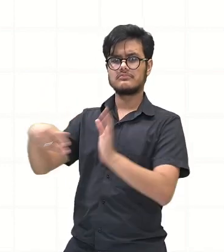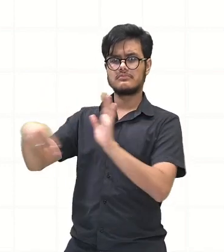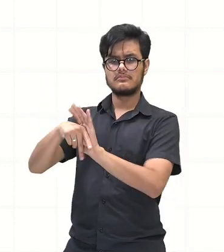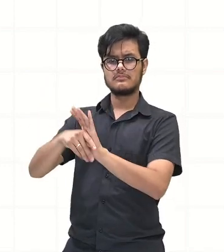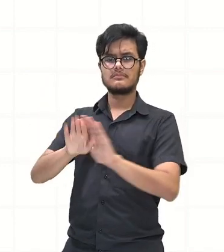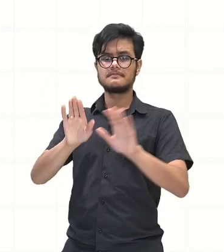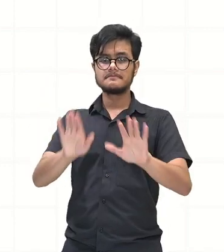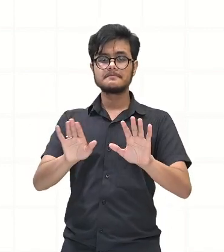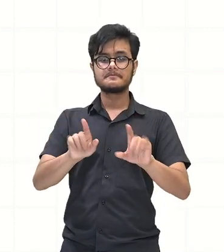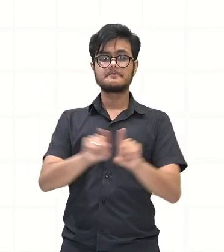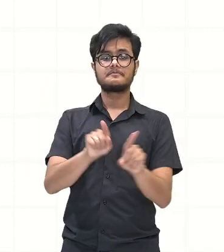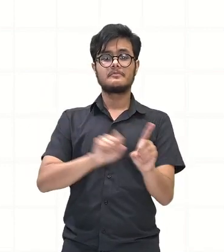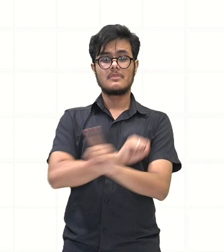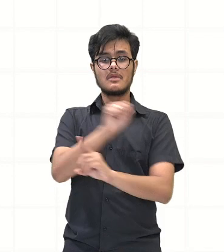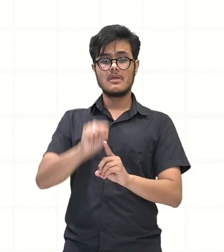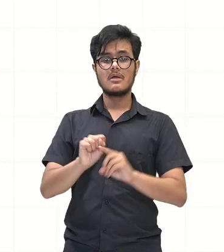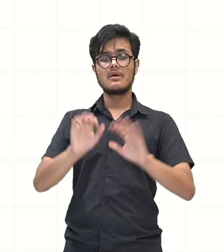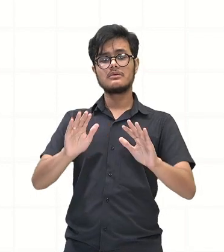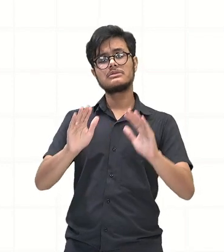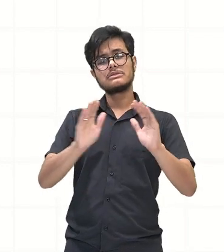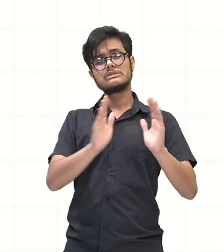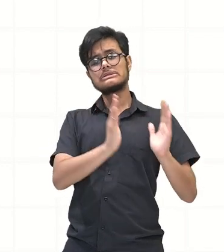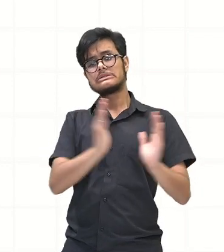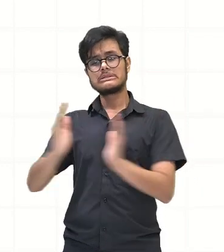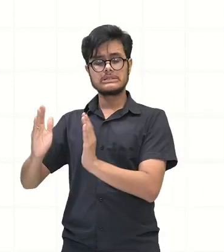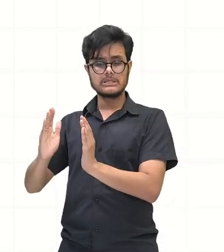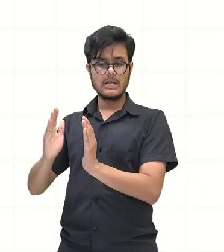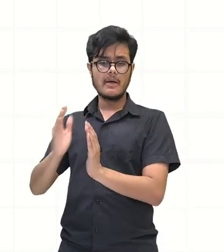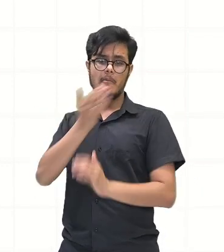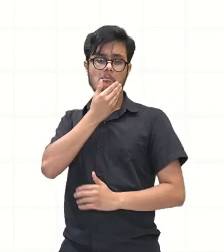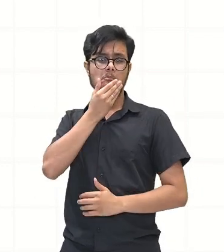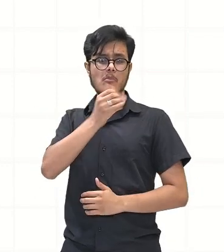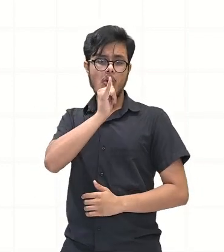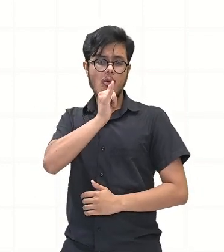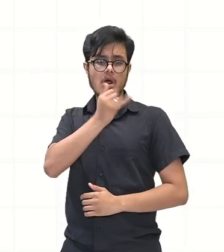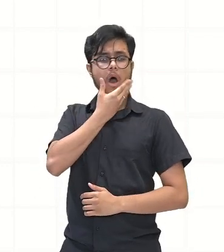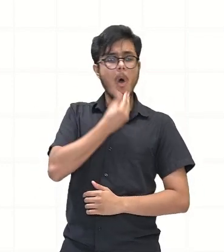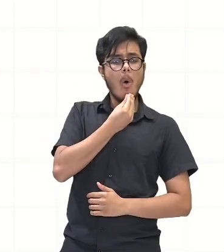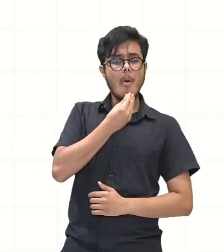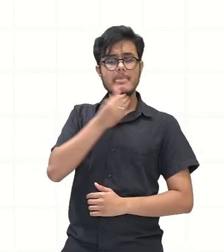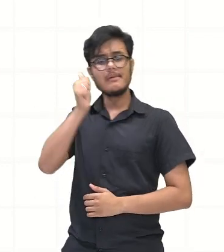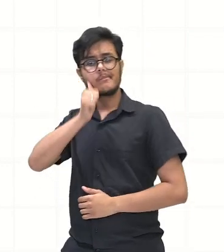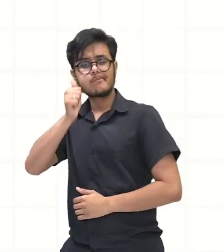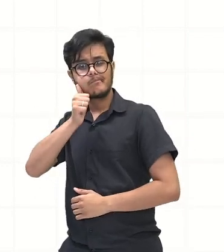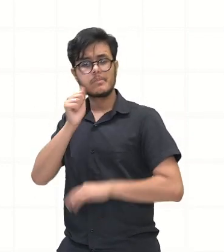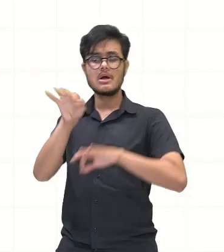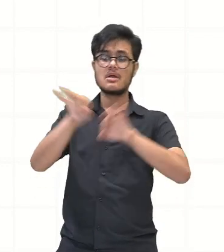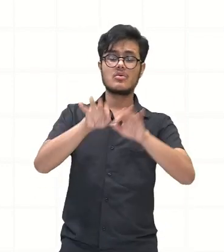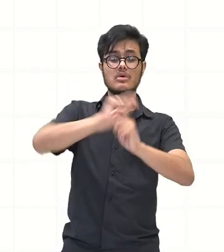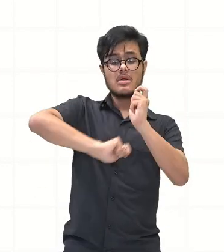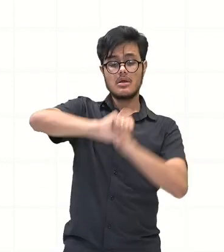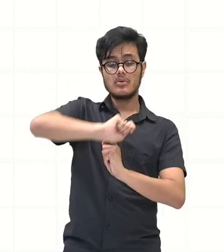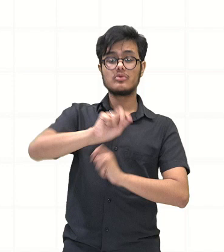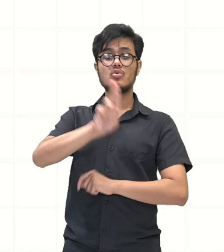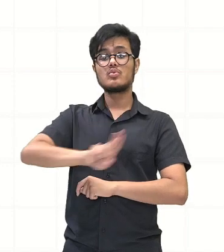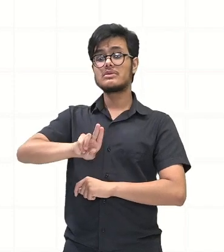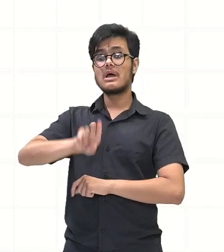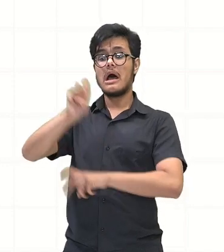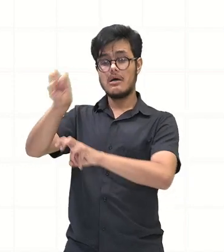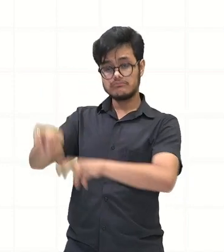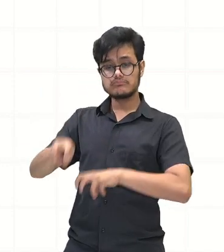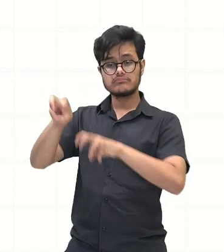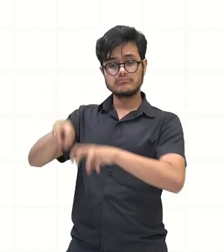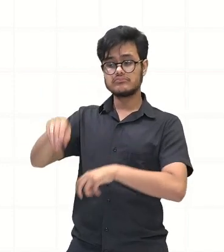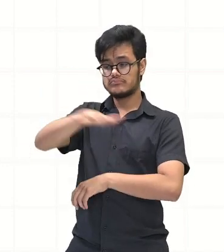A sociedade era dividida de acordo com o sexo e a base econômica era justamente a agricultura,